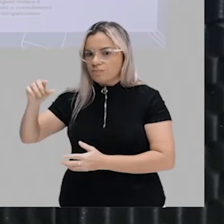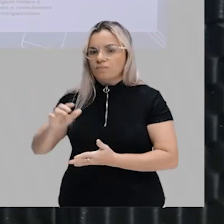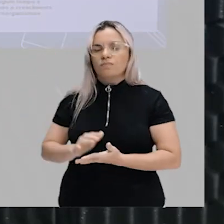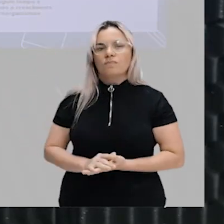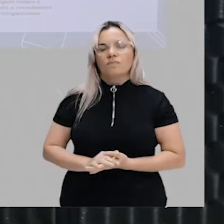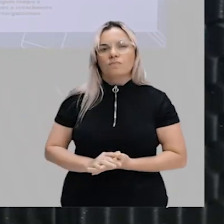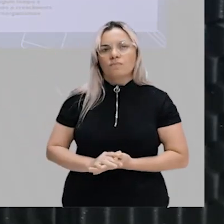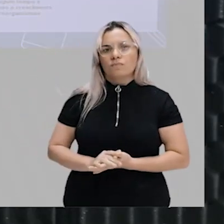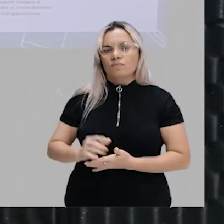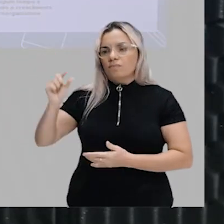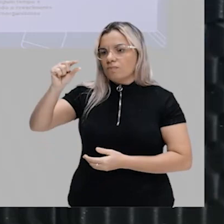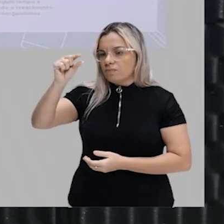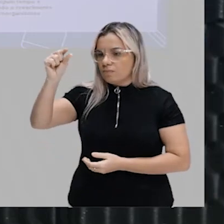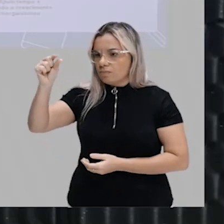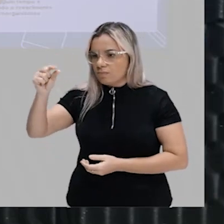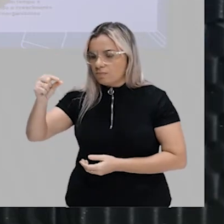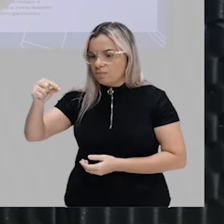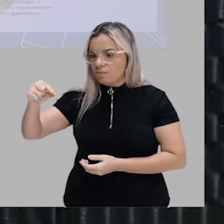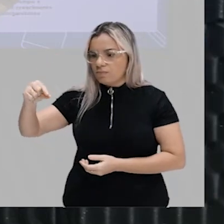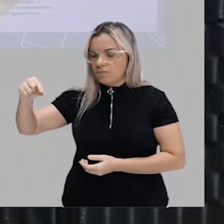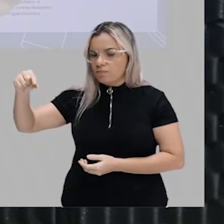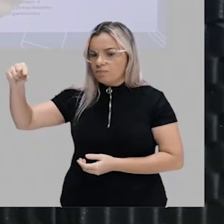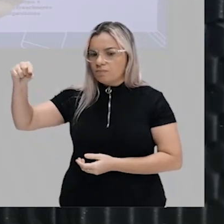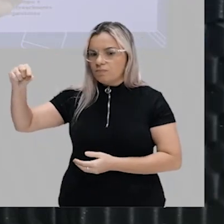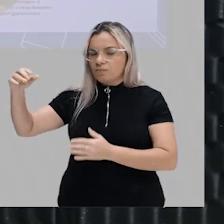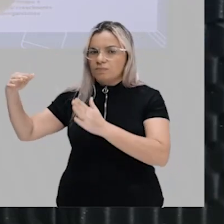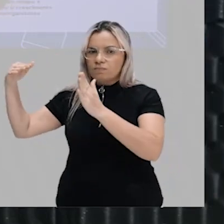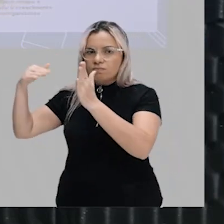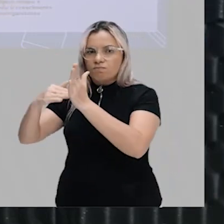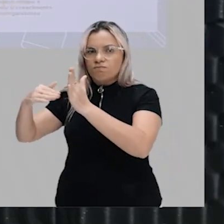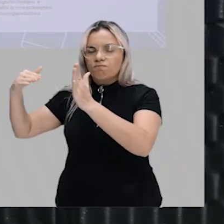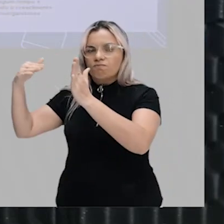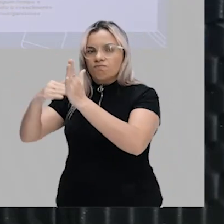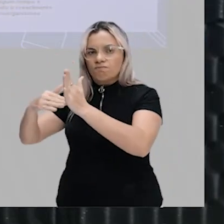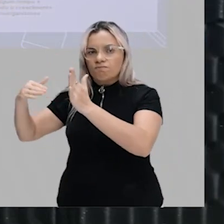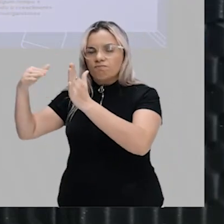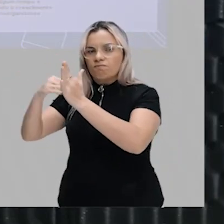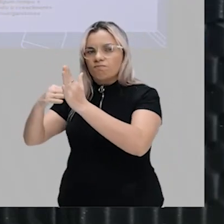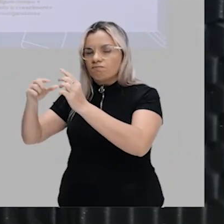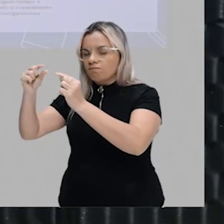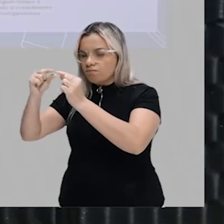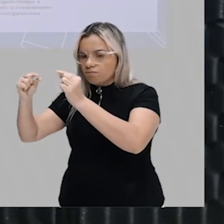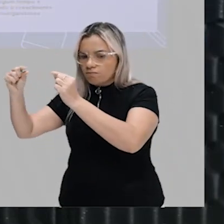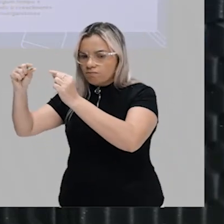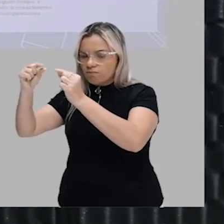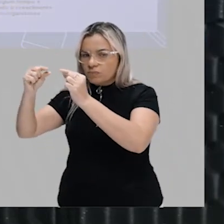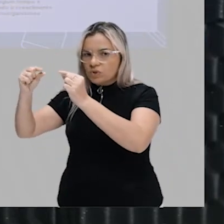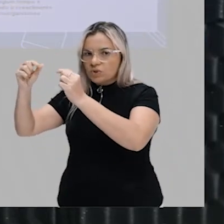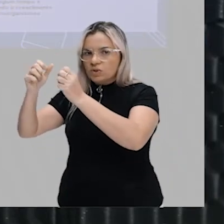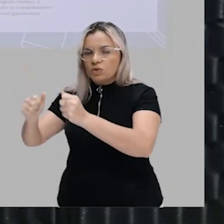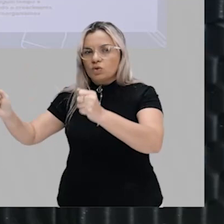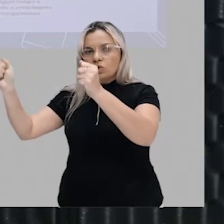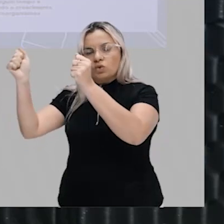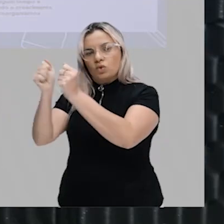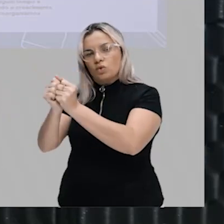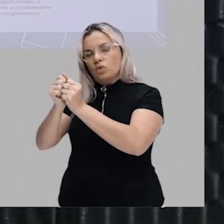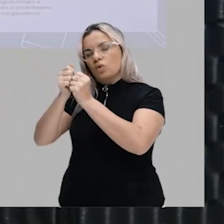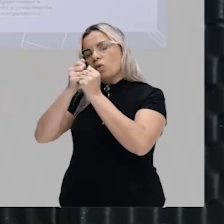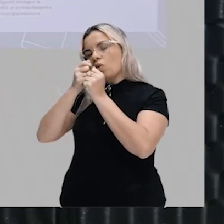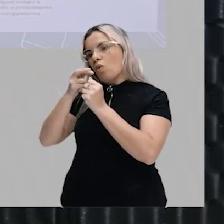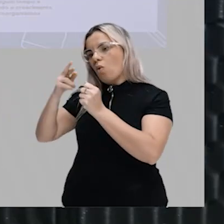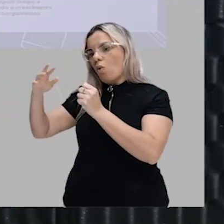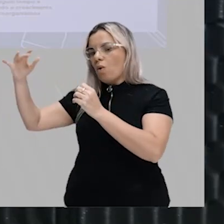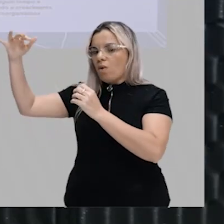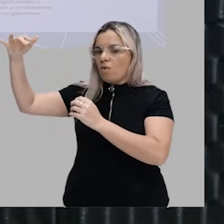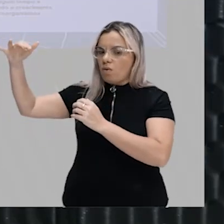nessa região aqui, ocorreu a retenção de partículas junto com o ar. Então, é como se fosse